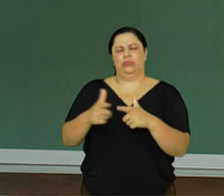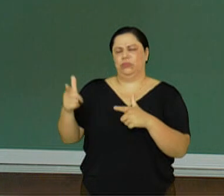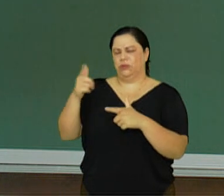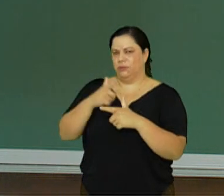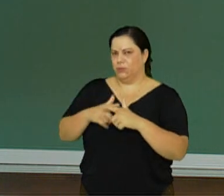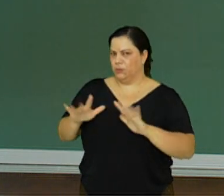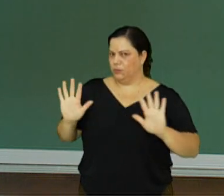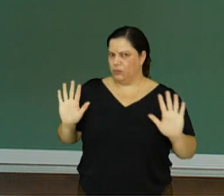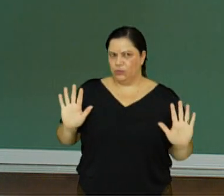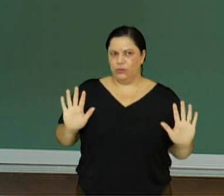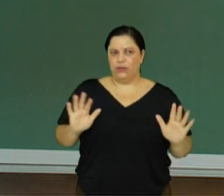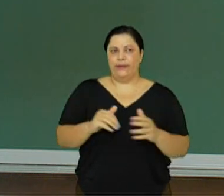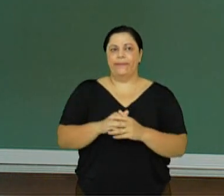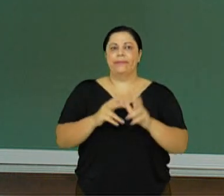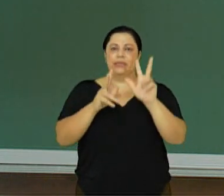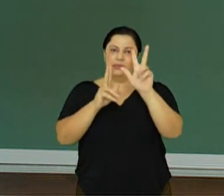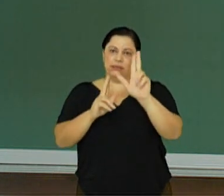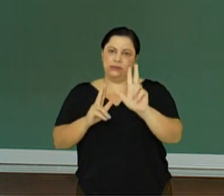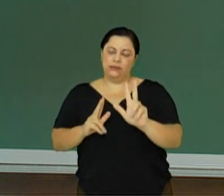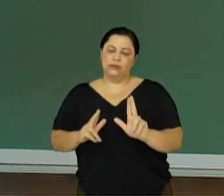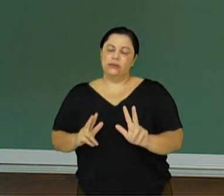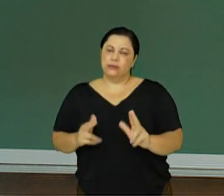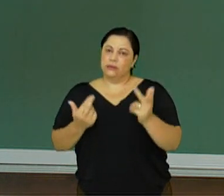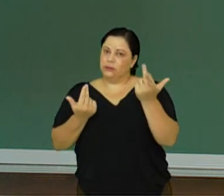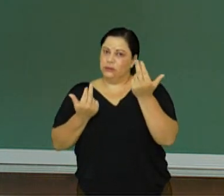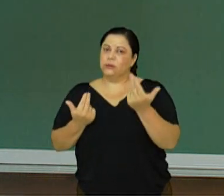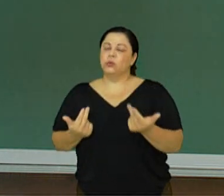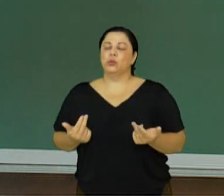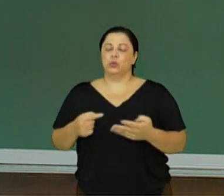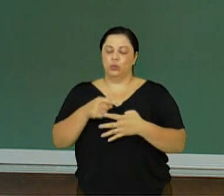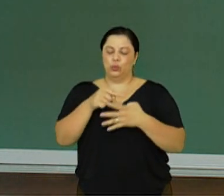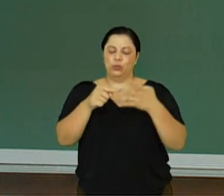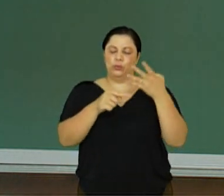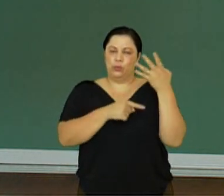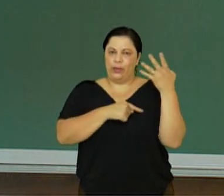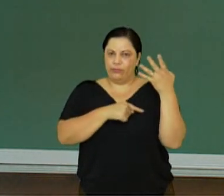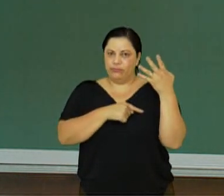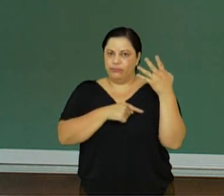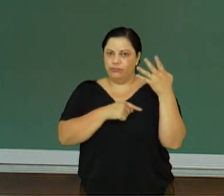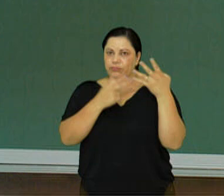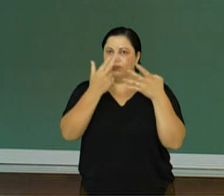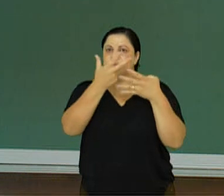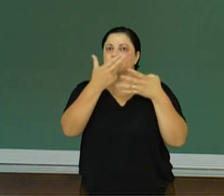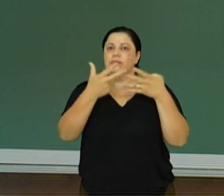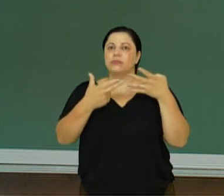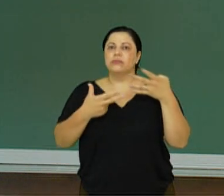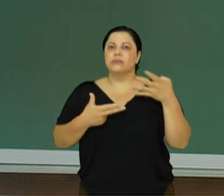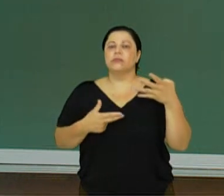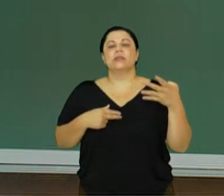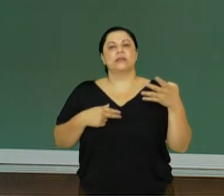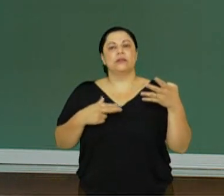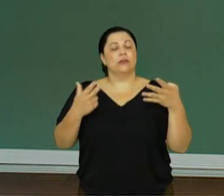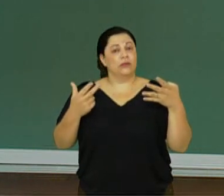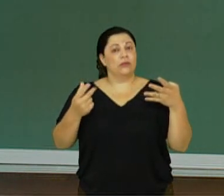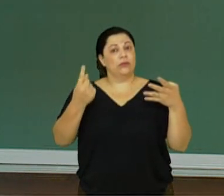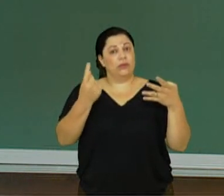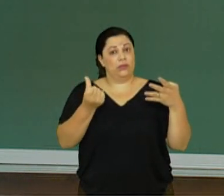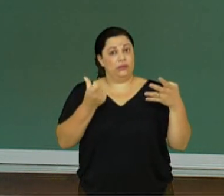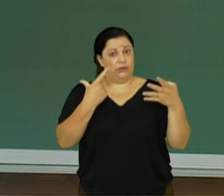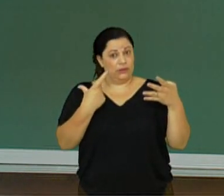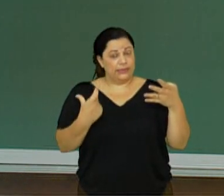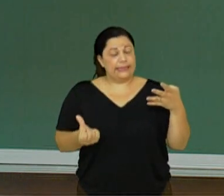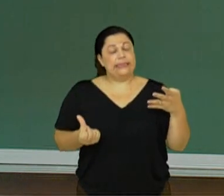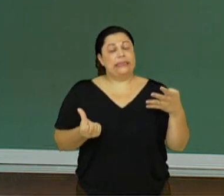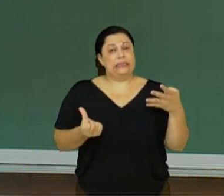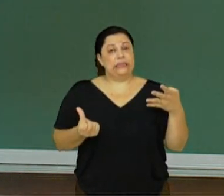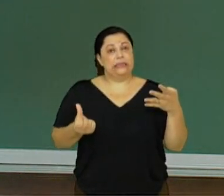tem a mesma altura daqui e a mesma altura daqui, das 4 partes. Todas as 4 têm 16. Então